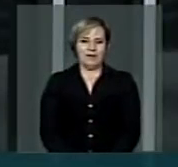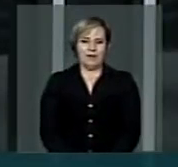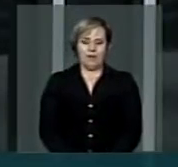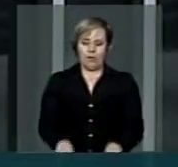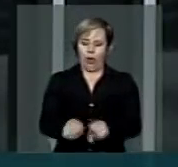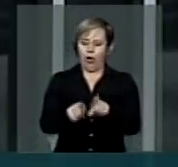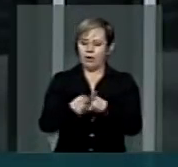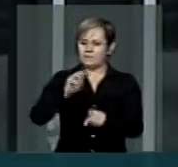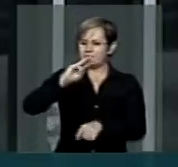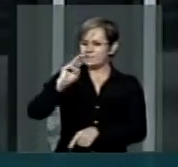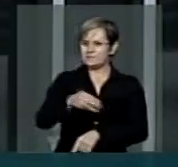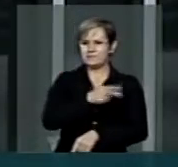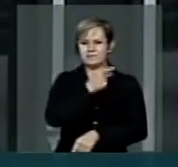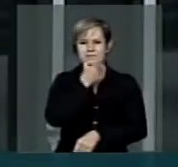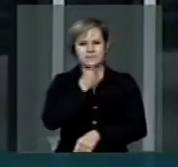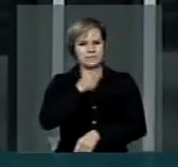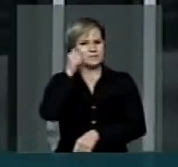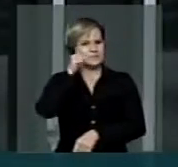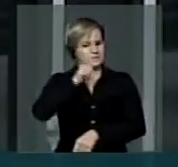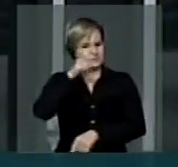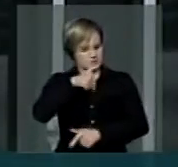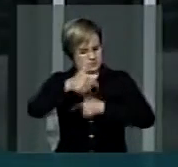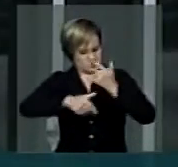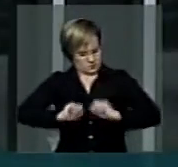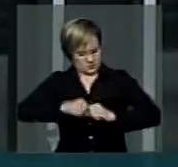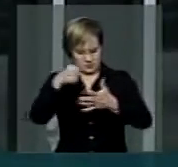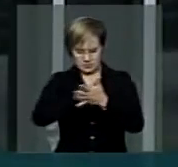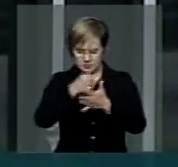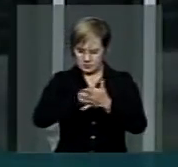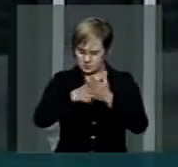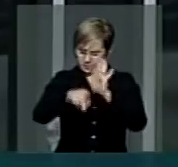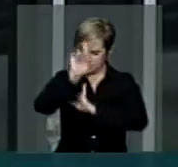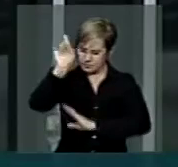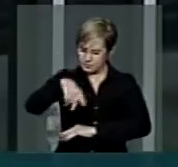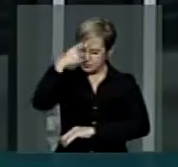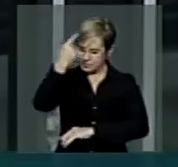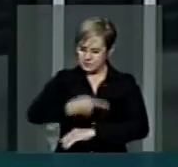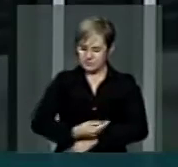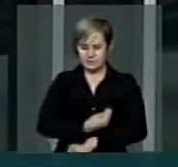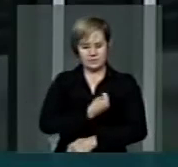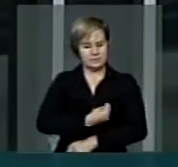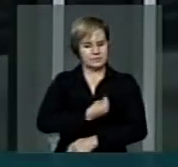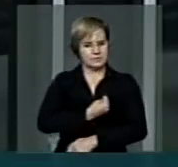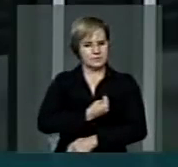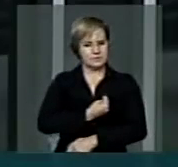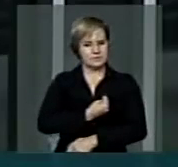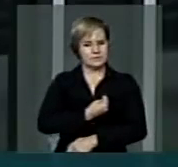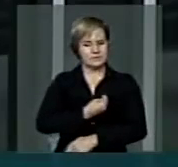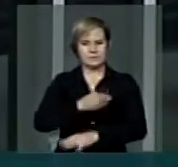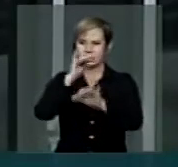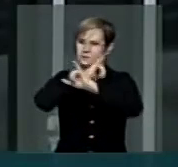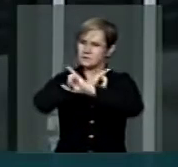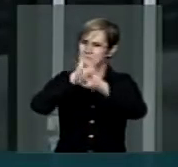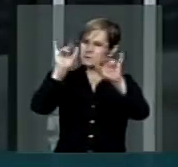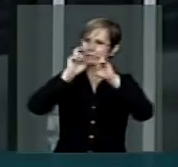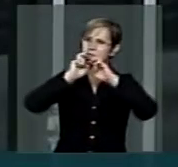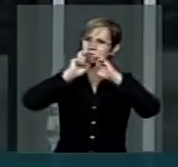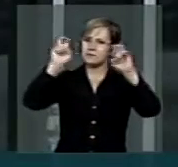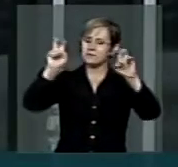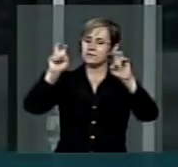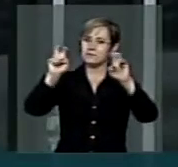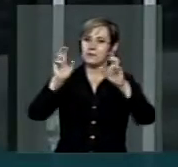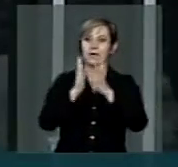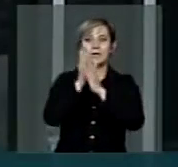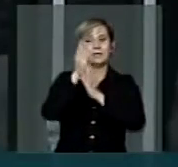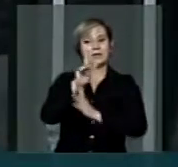e mulheres decididos a lutar pelos seus direitos e uma vida digna, que ecoaram através da voz rouca